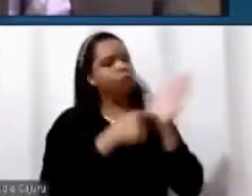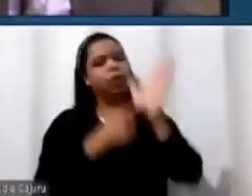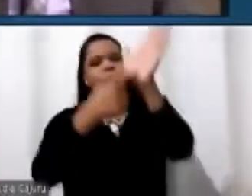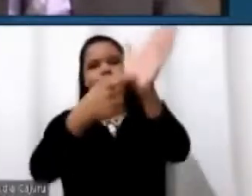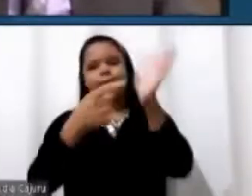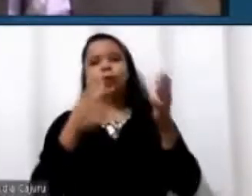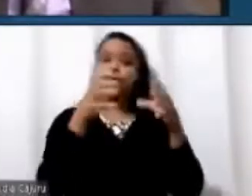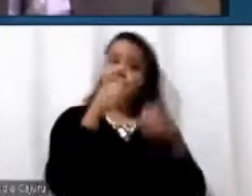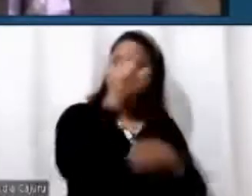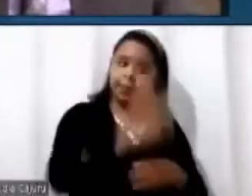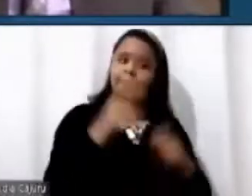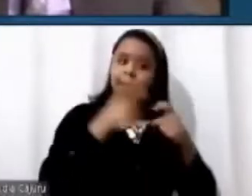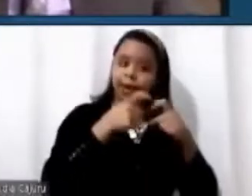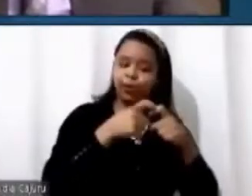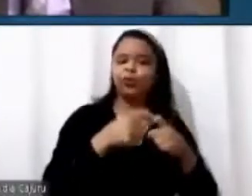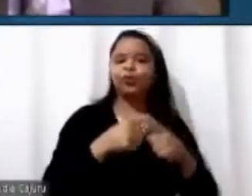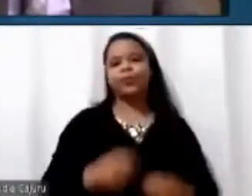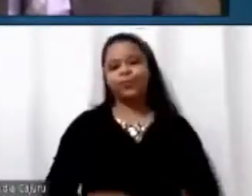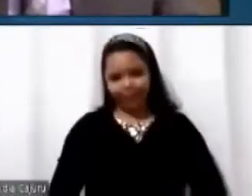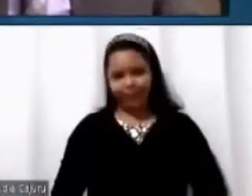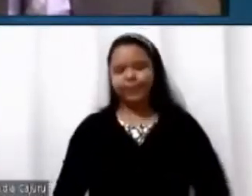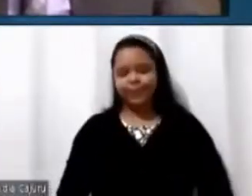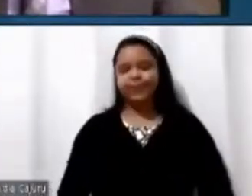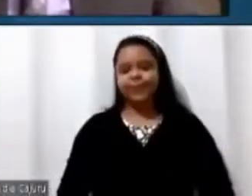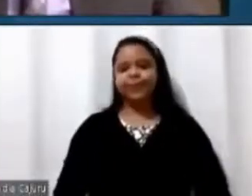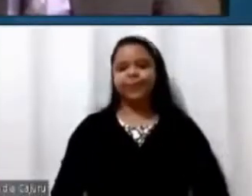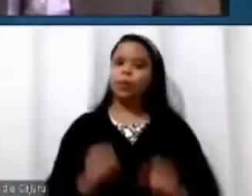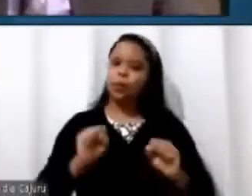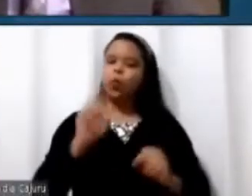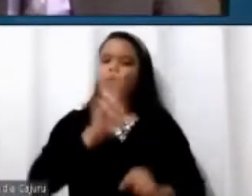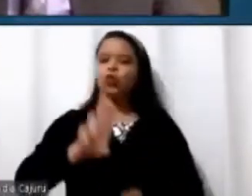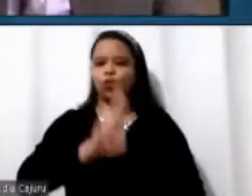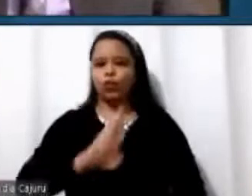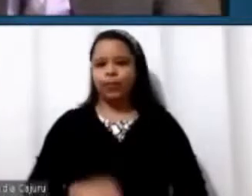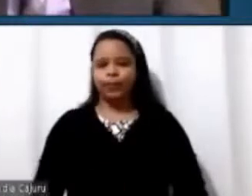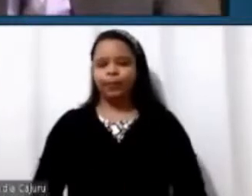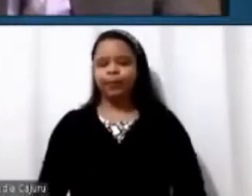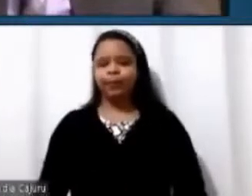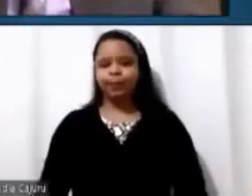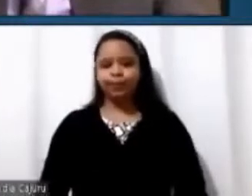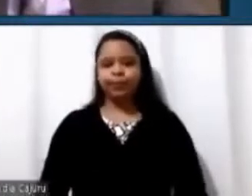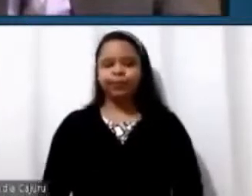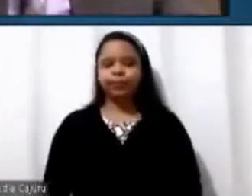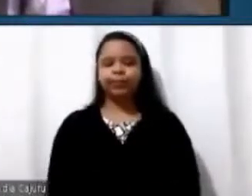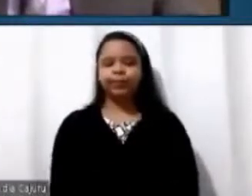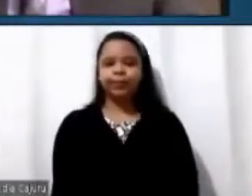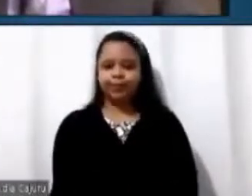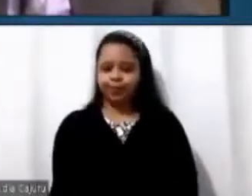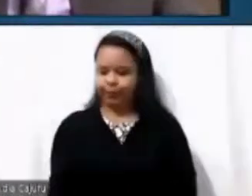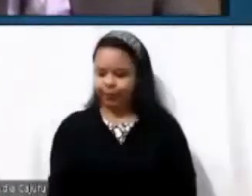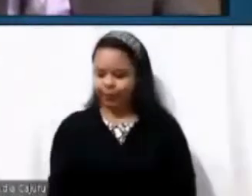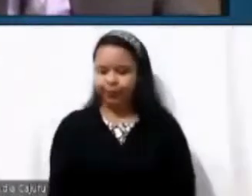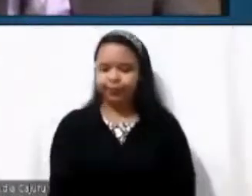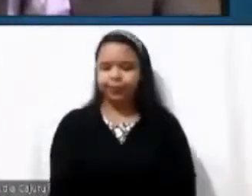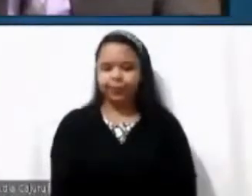ao objetivo de todos, né, de ambos, né, tanto dele como do paciente, que é promover aí a solução daquela